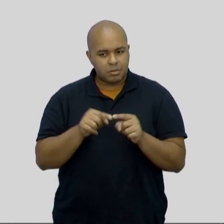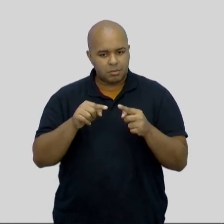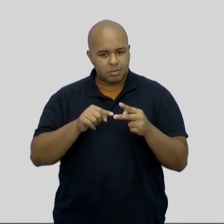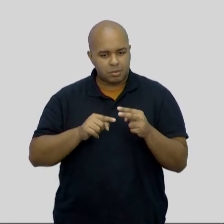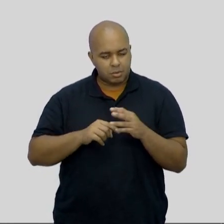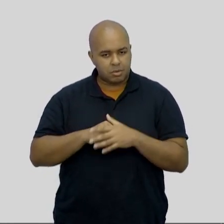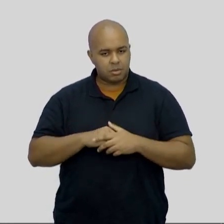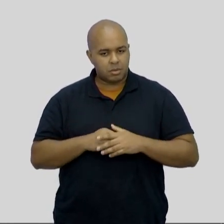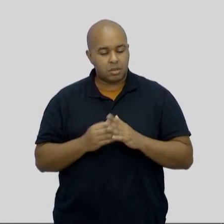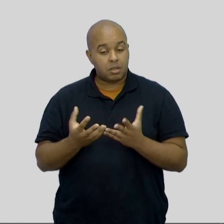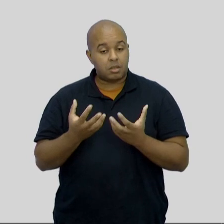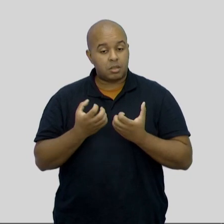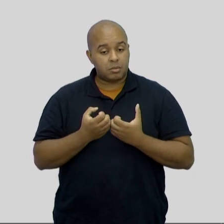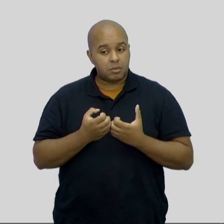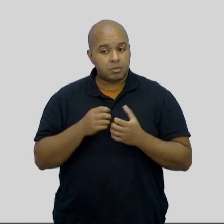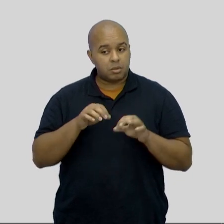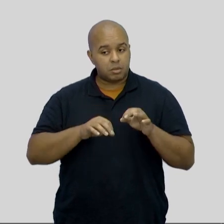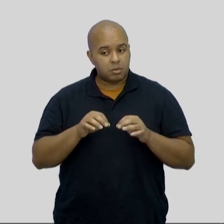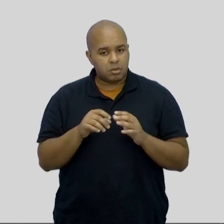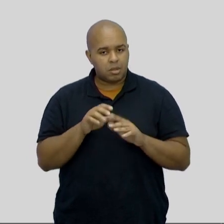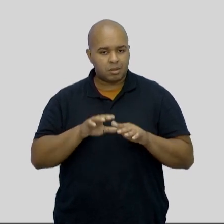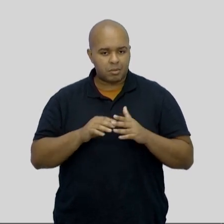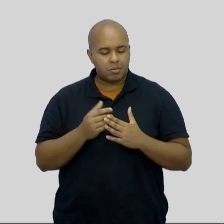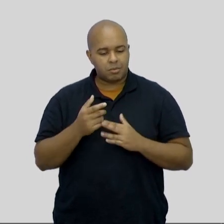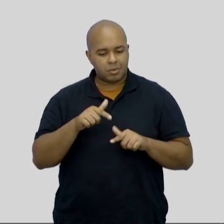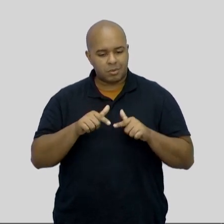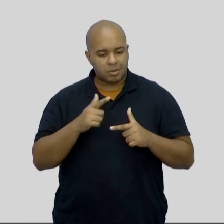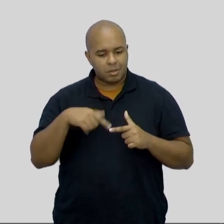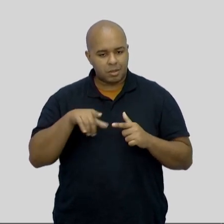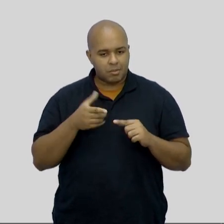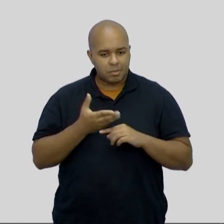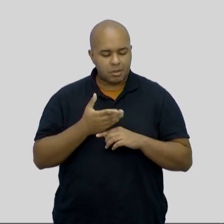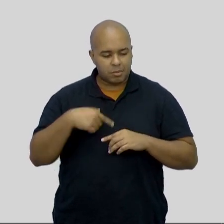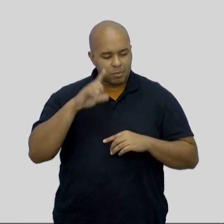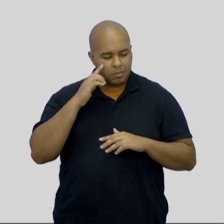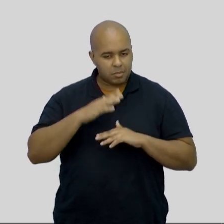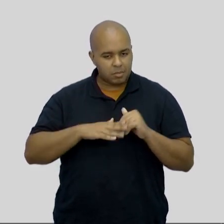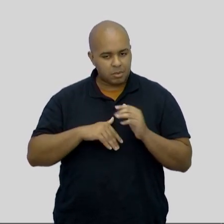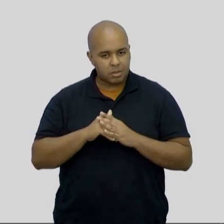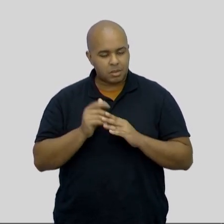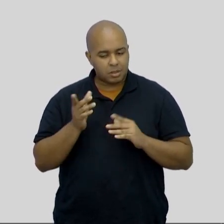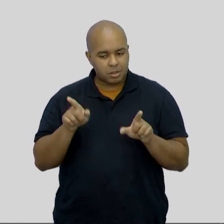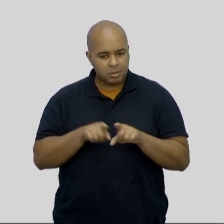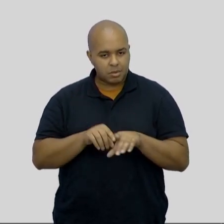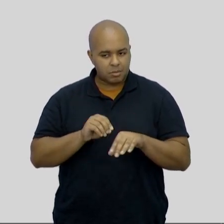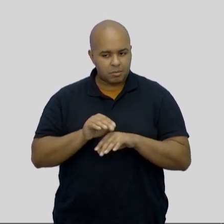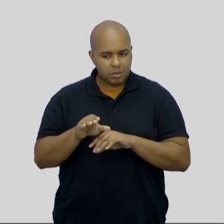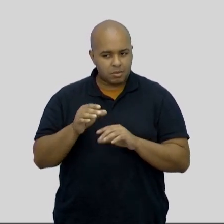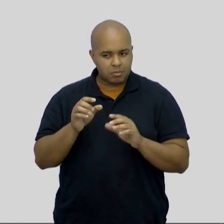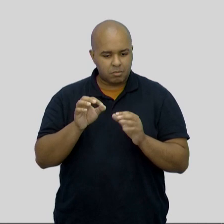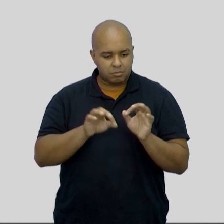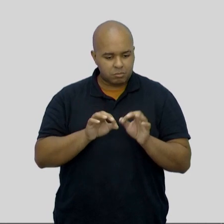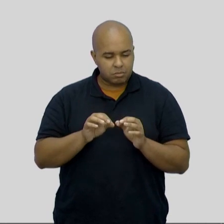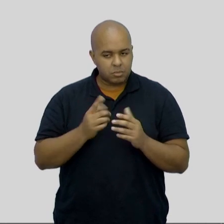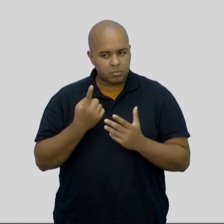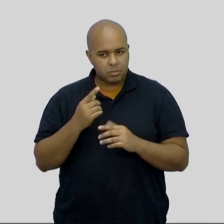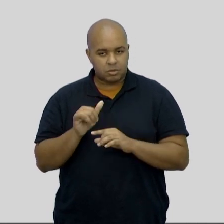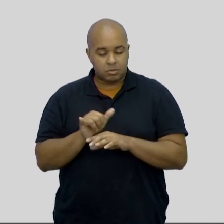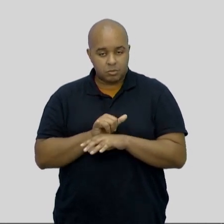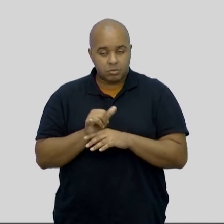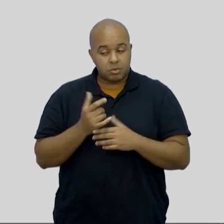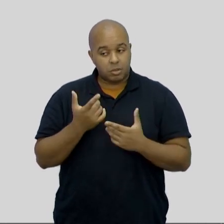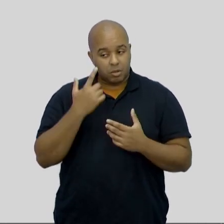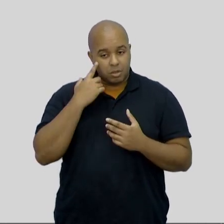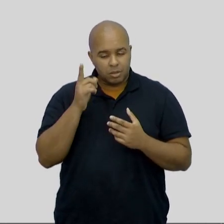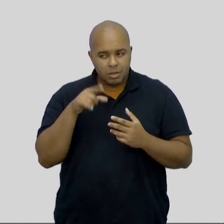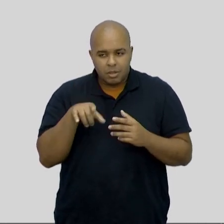questão, recebendo os recursos de acordo com os trabalhadores envolvidos na ação, bem como enviando esses recursos a uma de suas estruturas. No